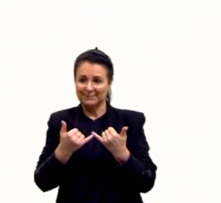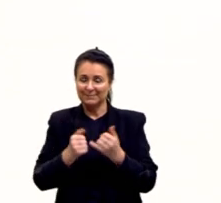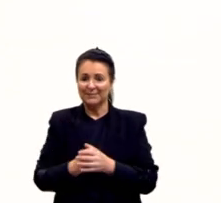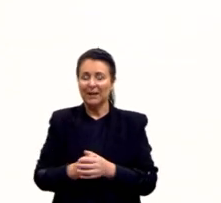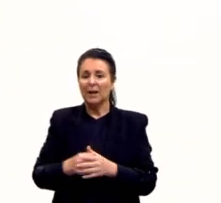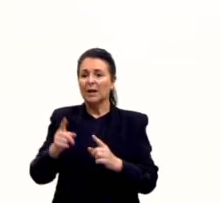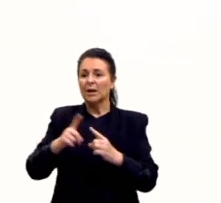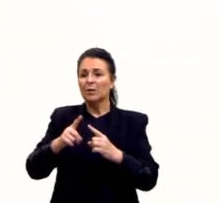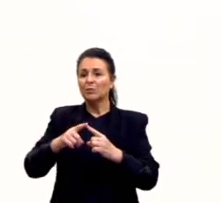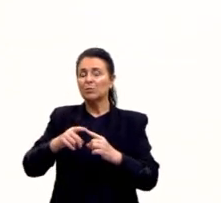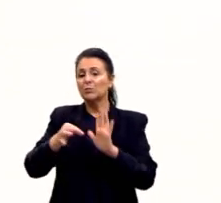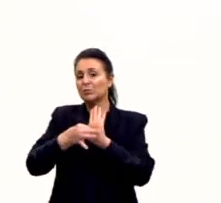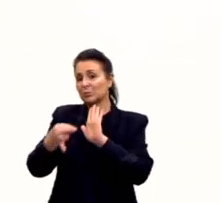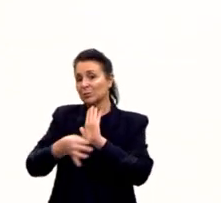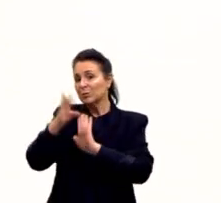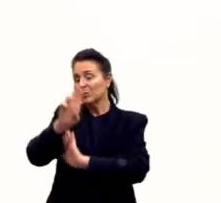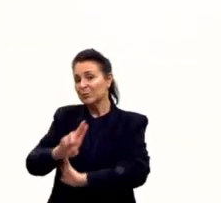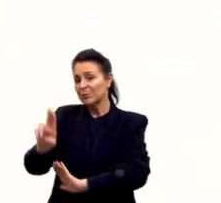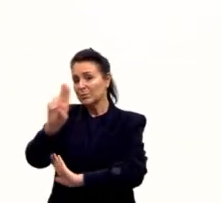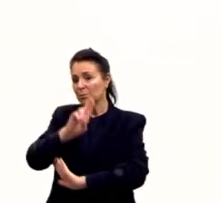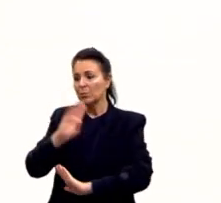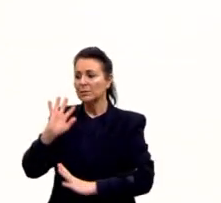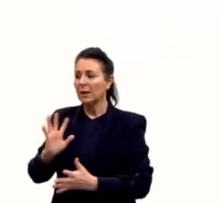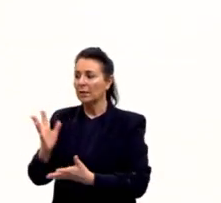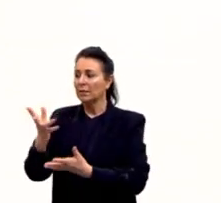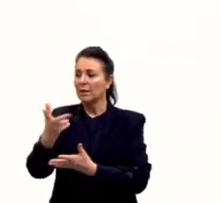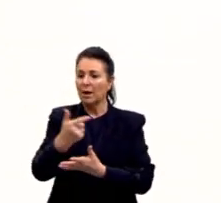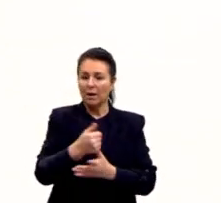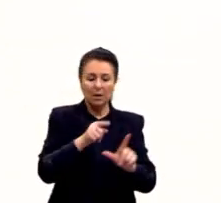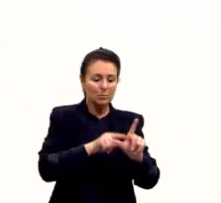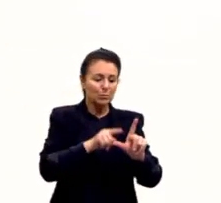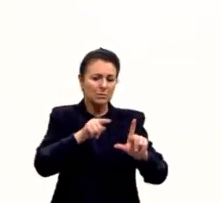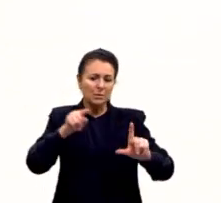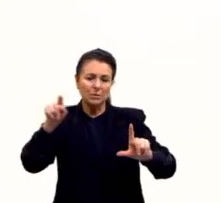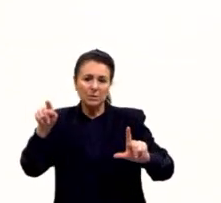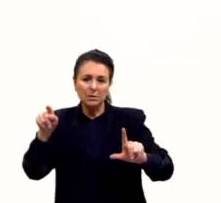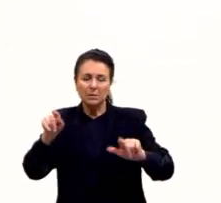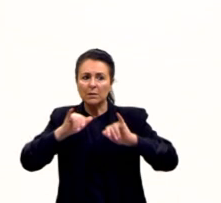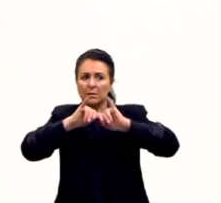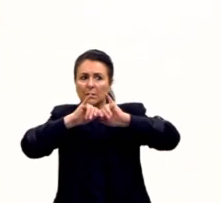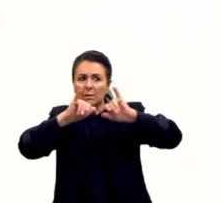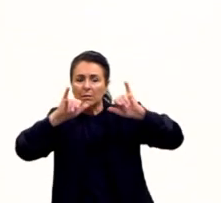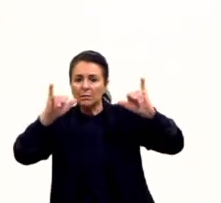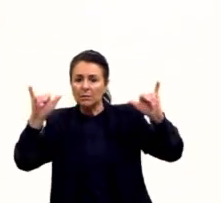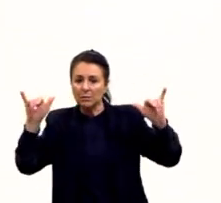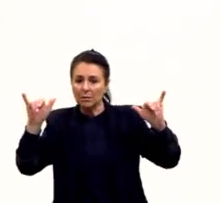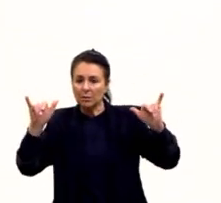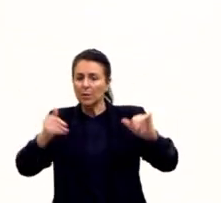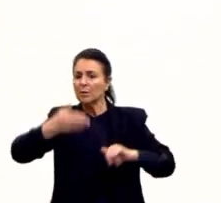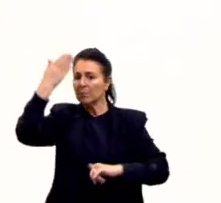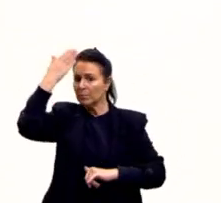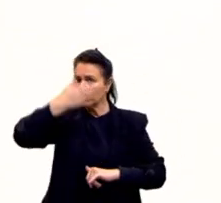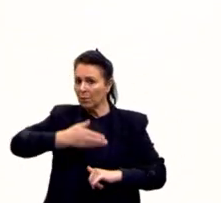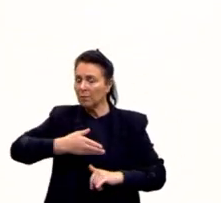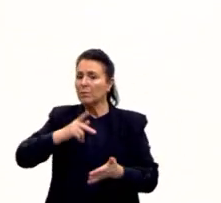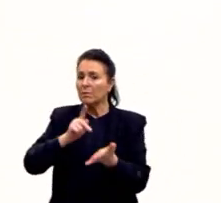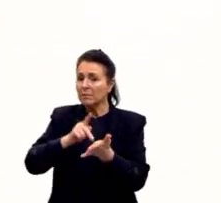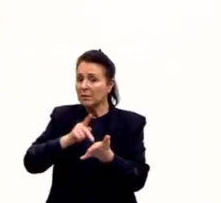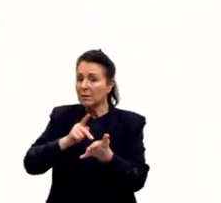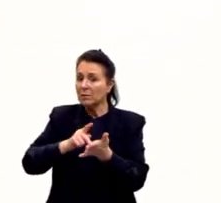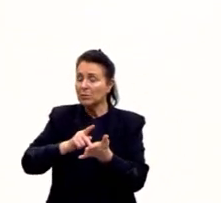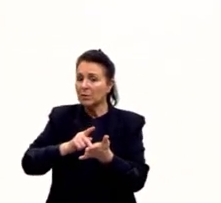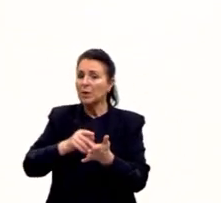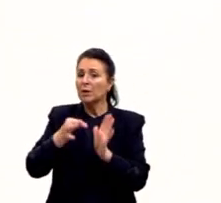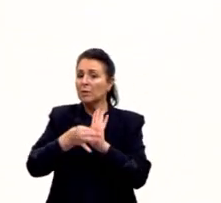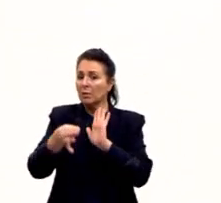Esse é o tipo de argumento que utiliza dados estatísticas e notícias que ajudam a comprovar a veracidade da